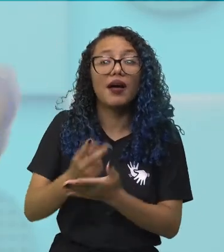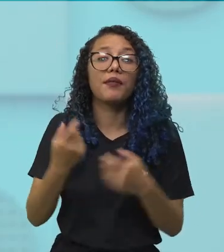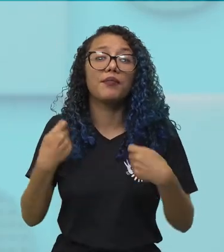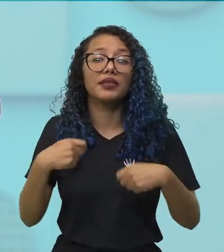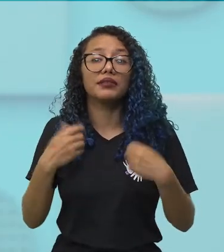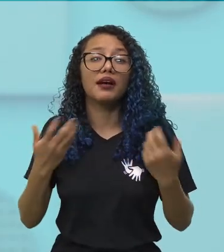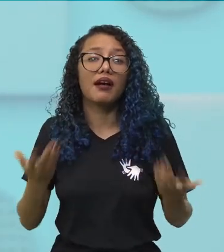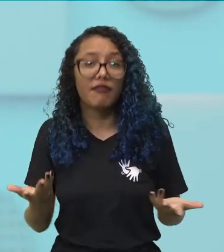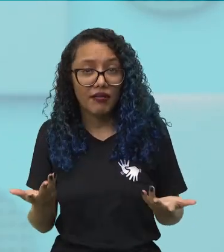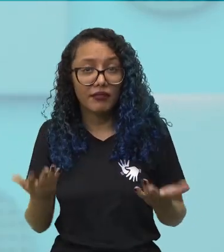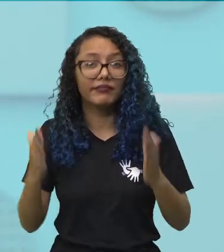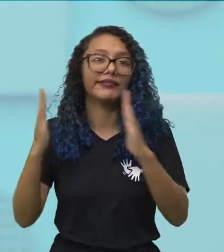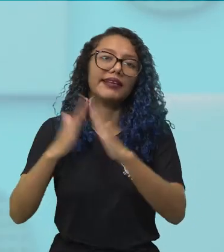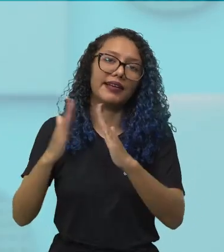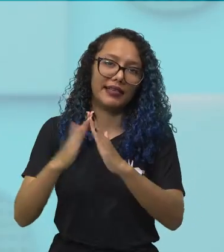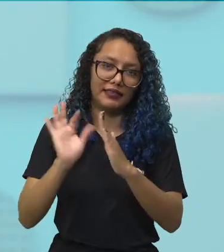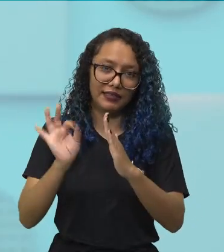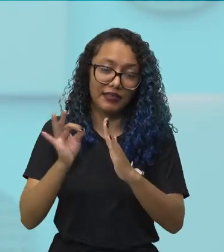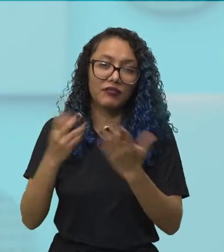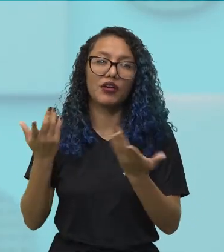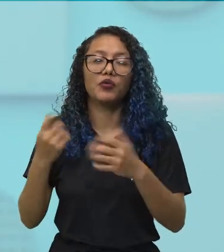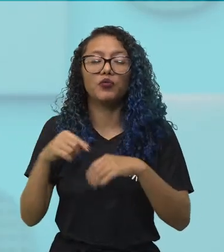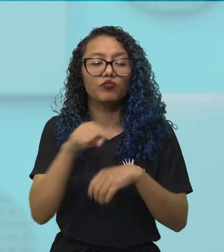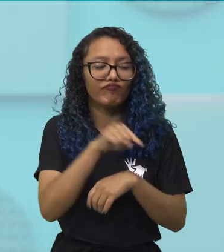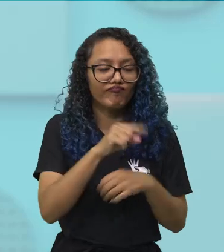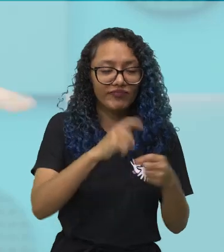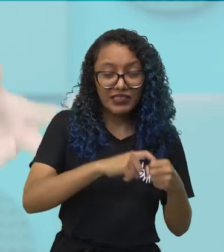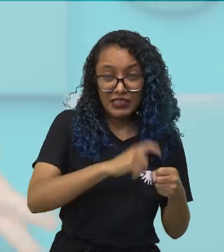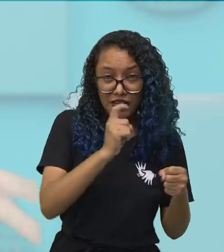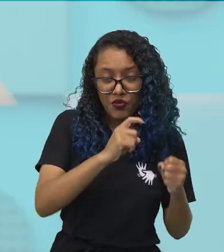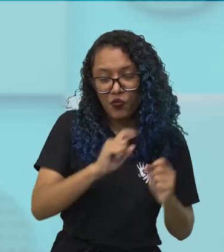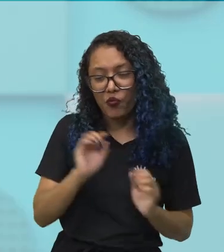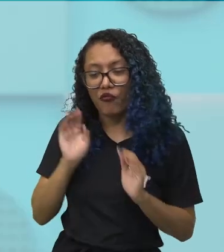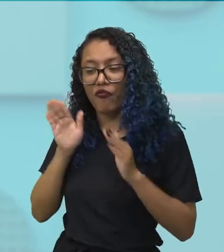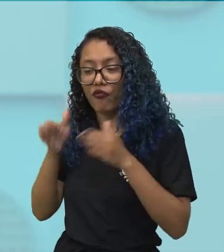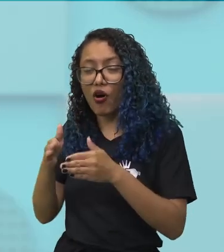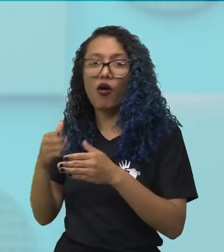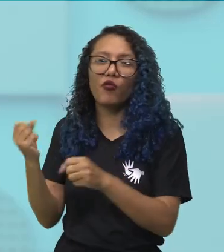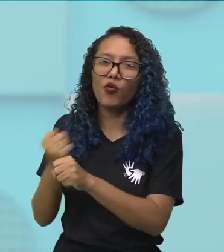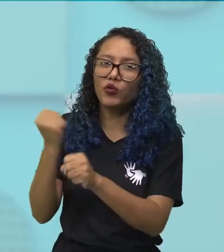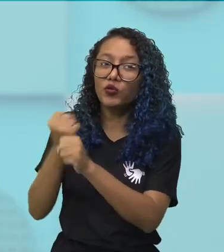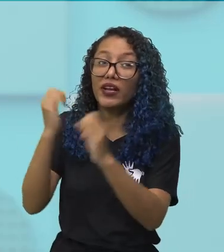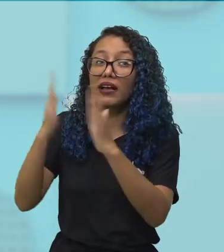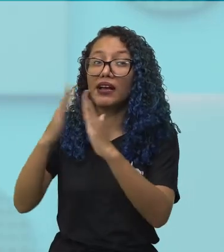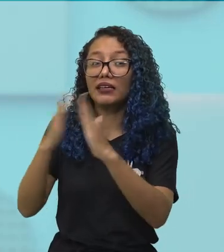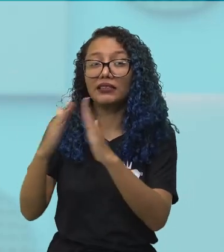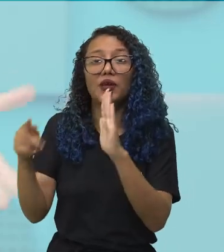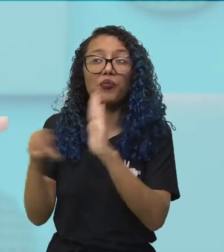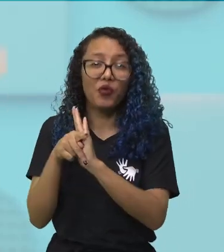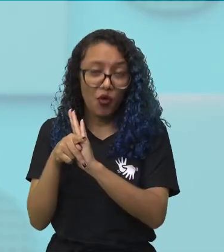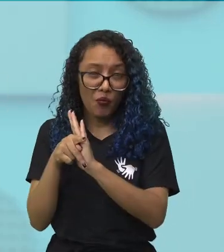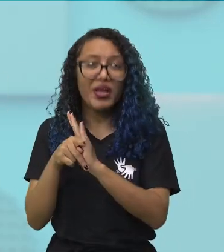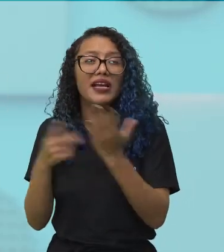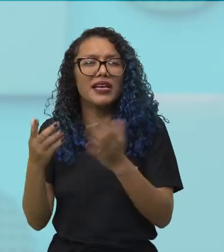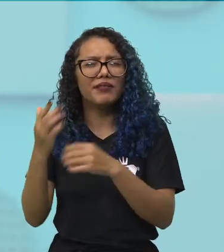quê? Casa. Então, quando eles saíram de casa, cada um teve que construir sua casa e criou ali a sua estratégia de como